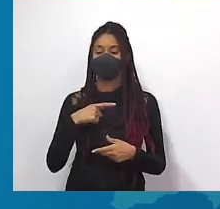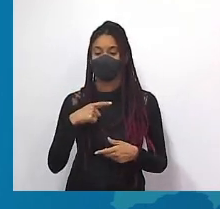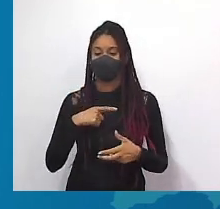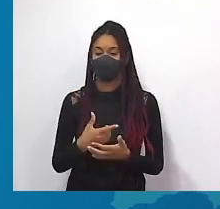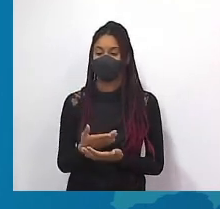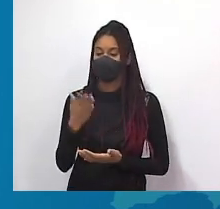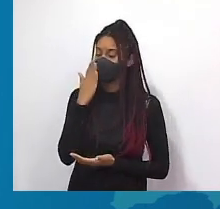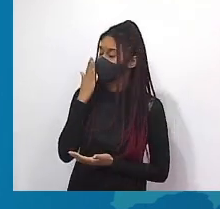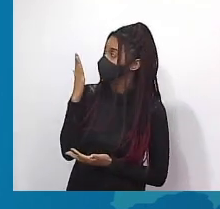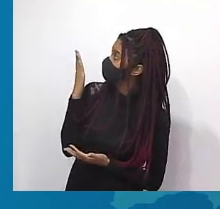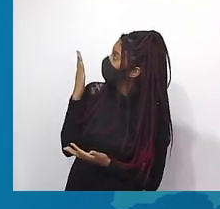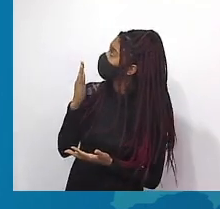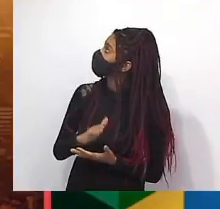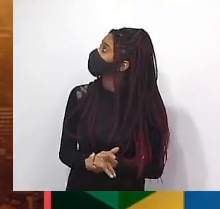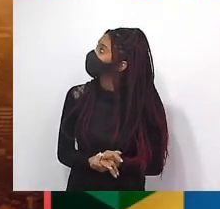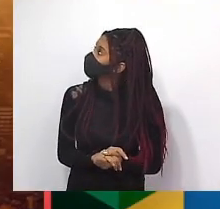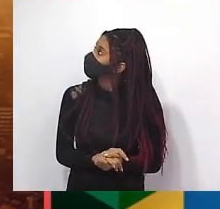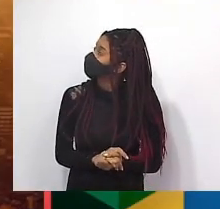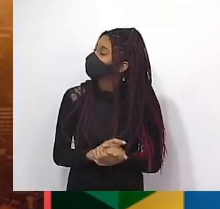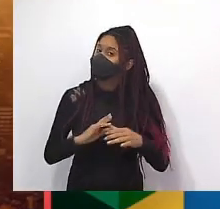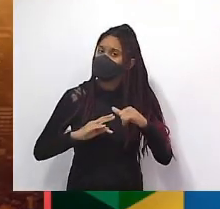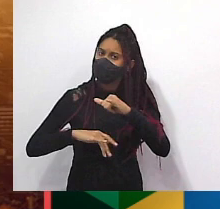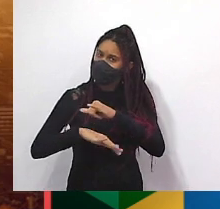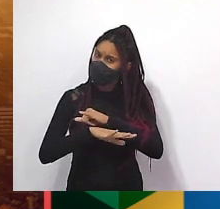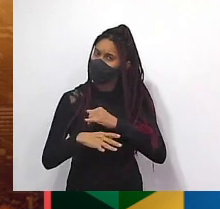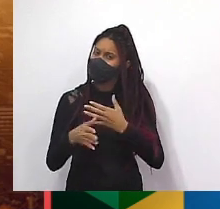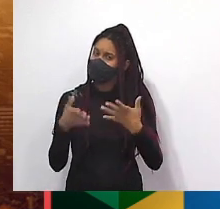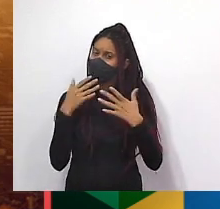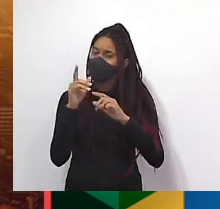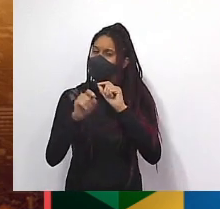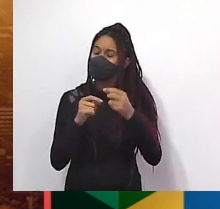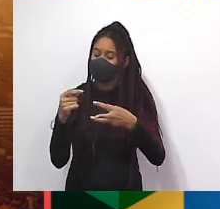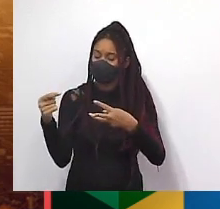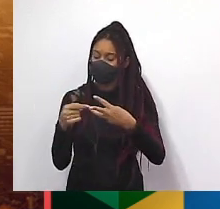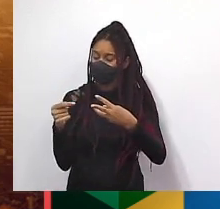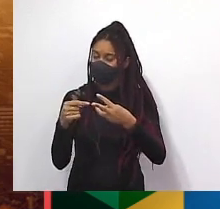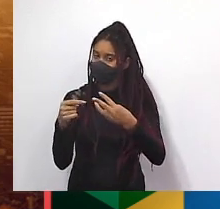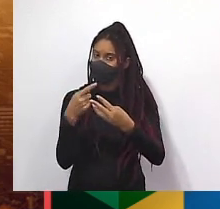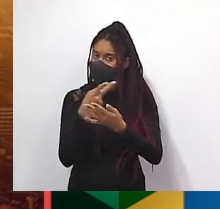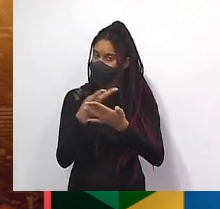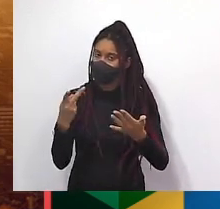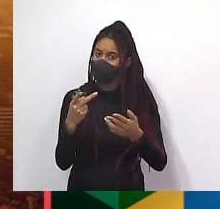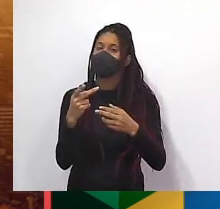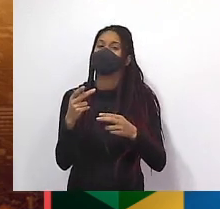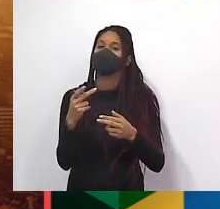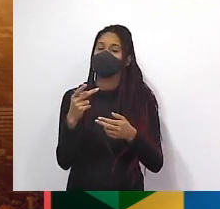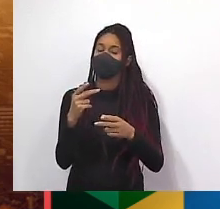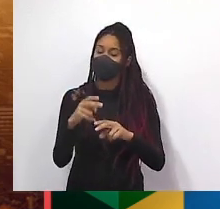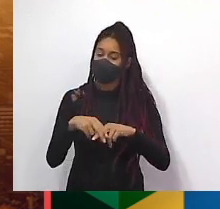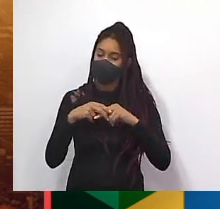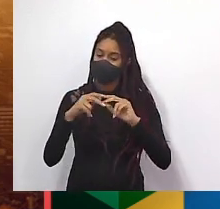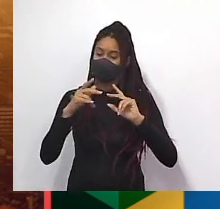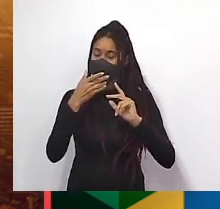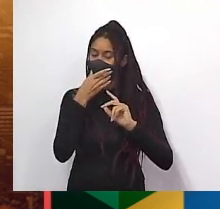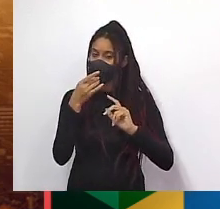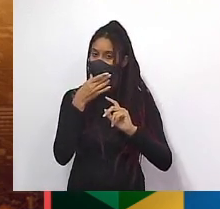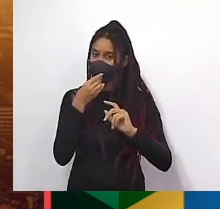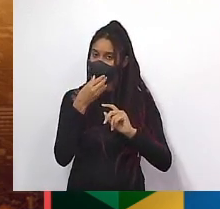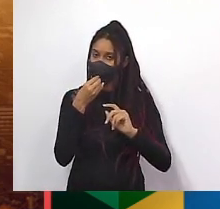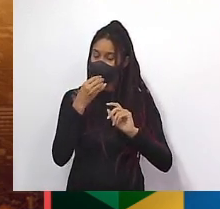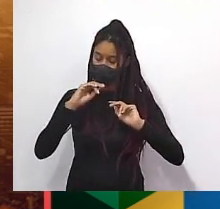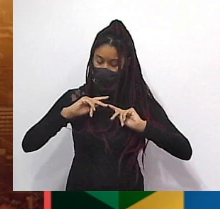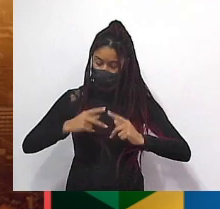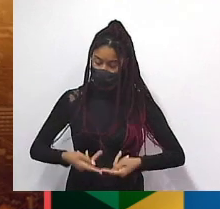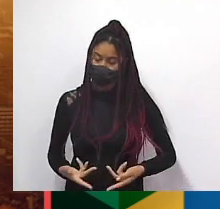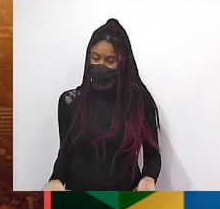Bom, aí vem as ilhas de calor. As ilhas de calor é uma terceira consequência provocada também pela interferência do ser humano.